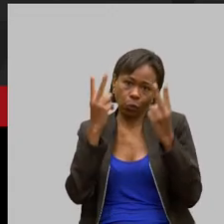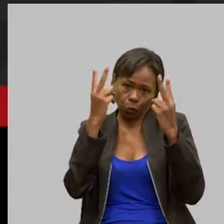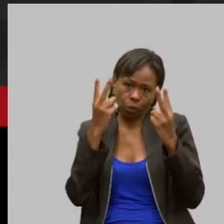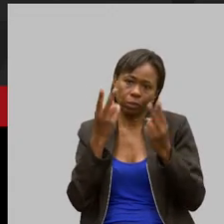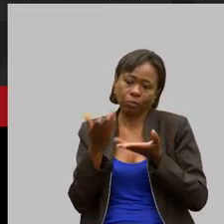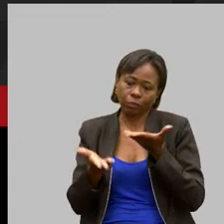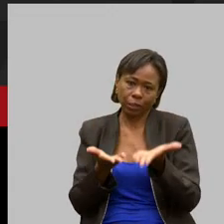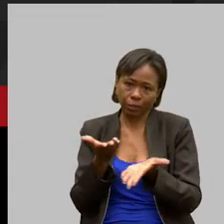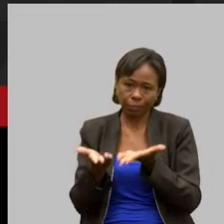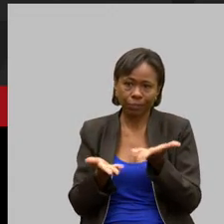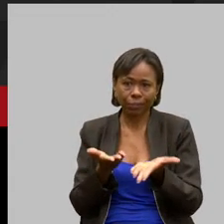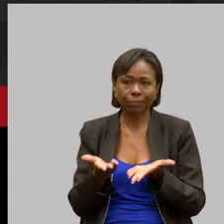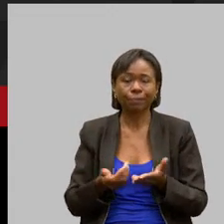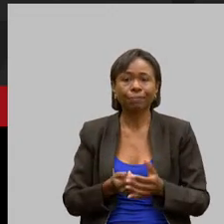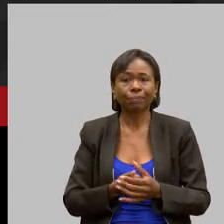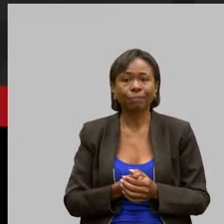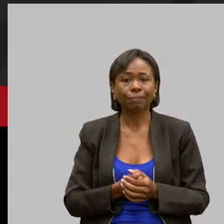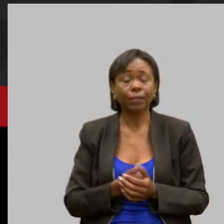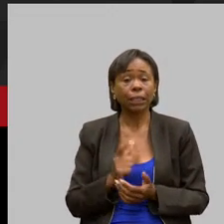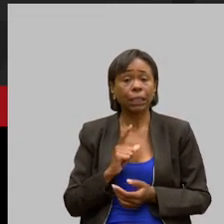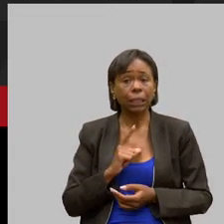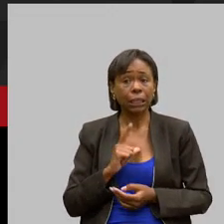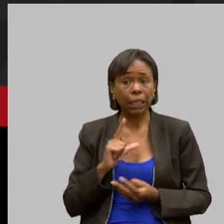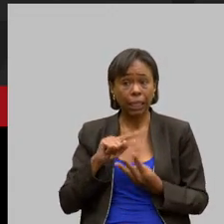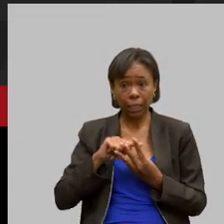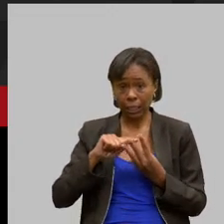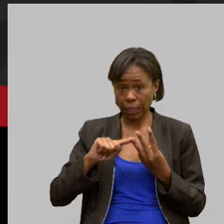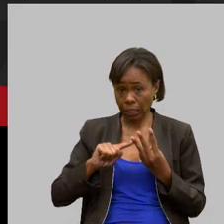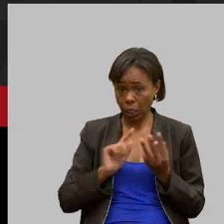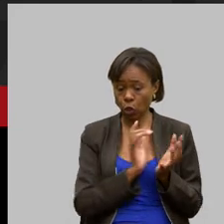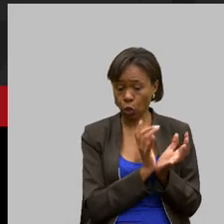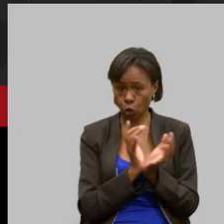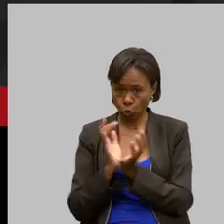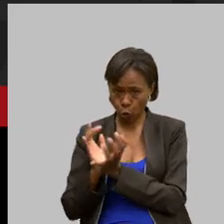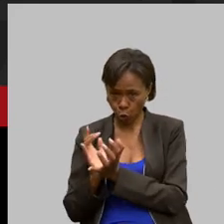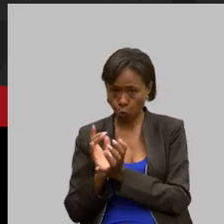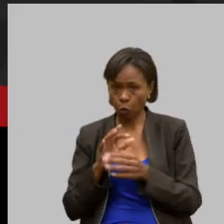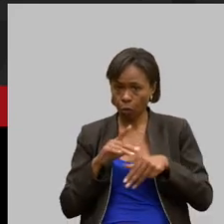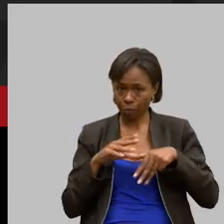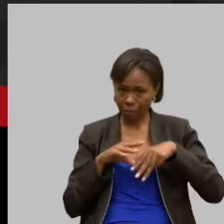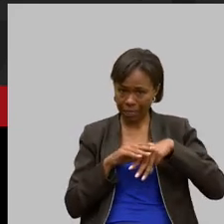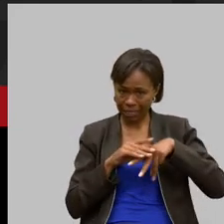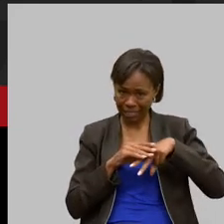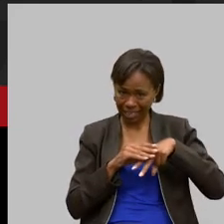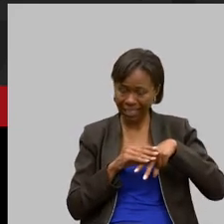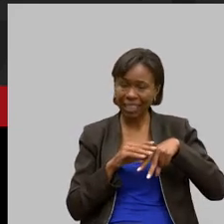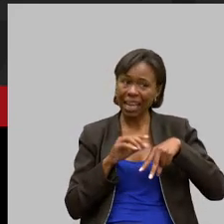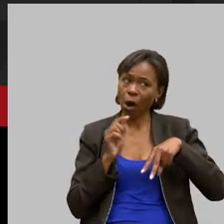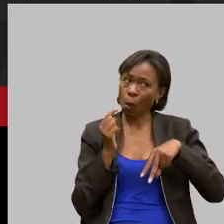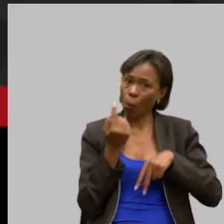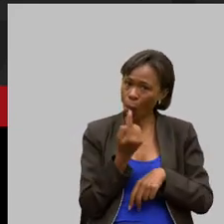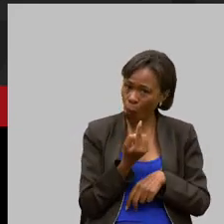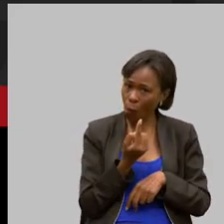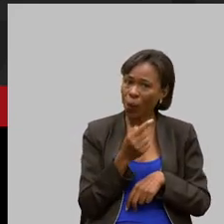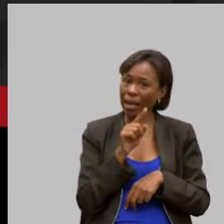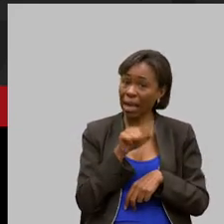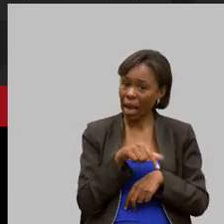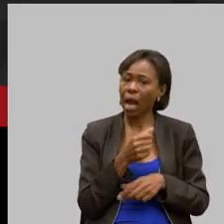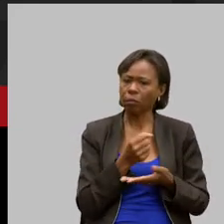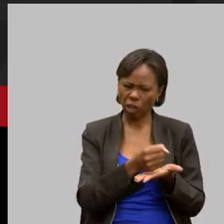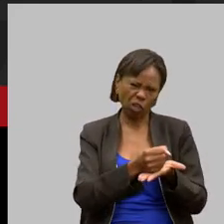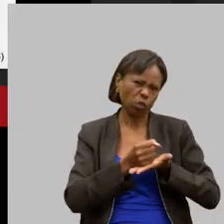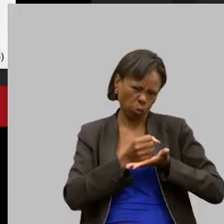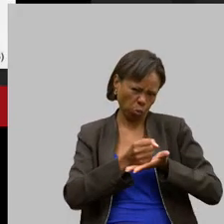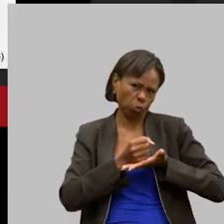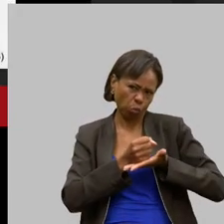atendimento a gente tem três grupos de pacientes aquele paciente que é o colaborador aquele paciente que a gente vai precisar de uma